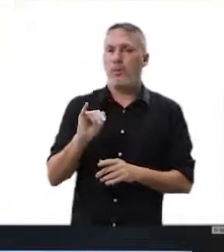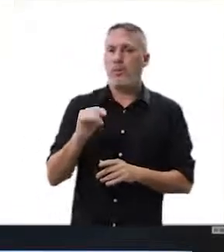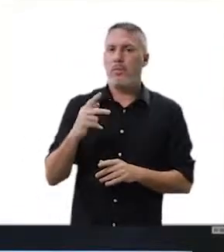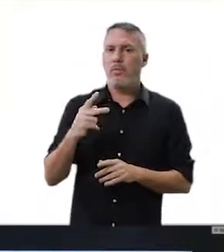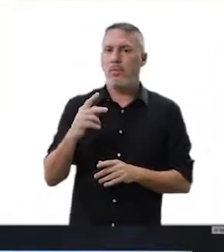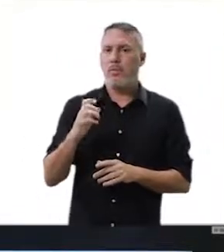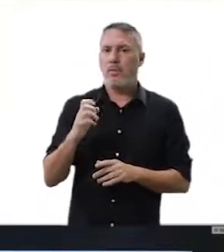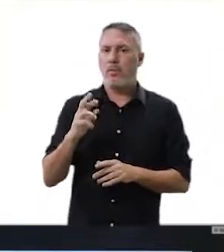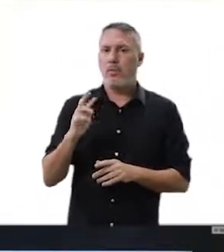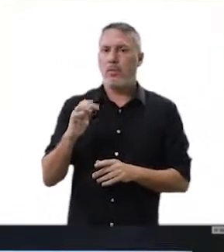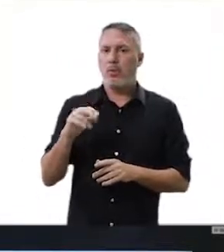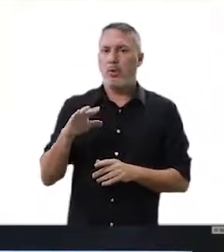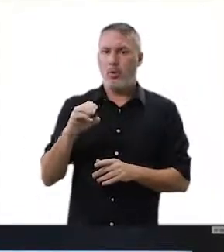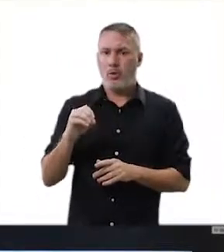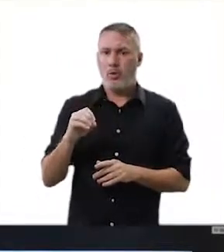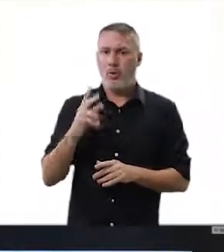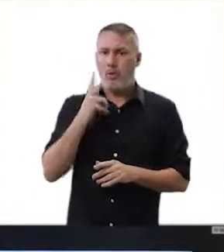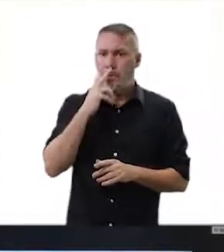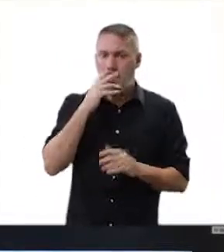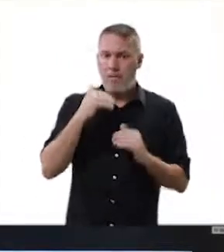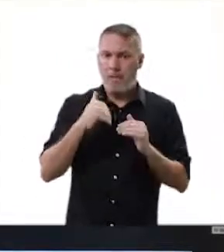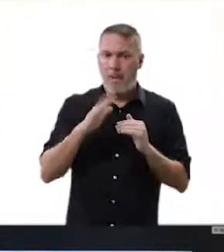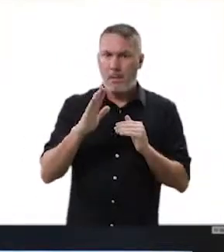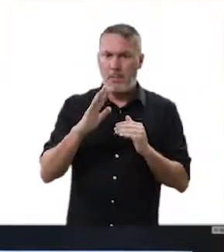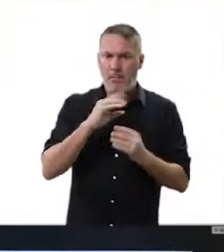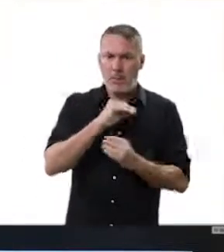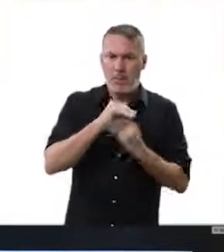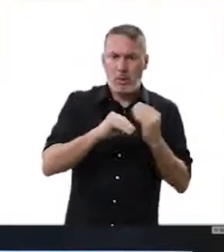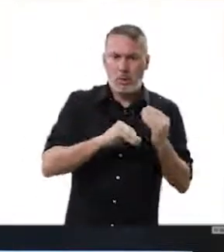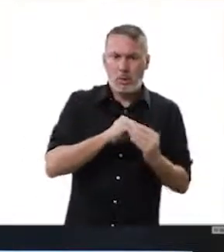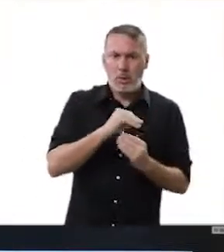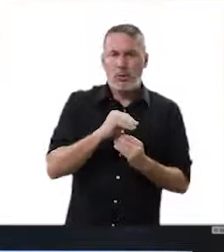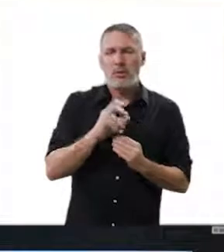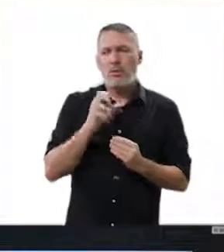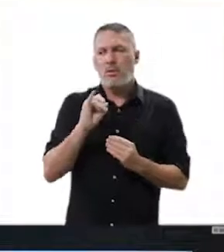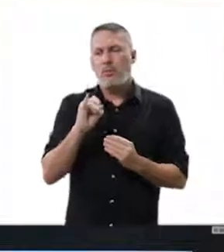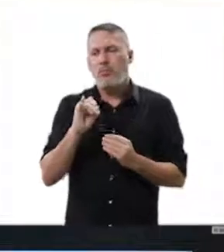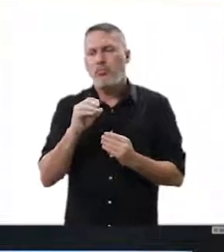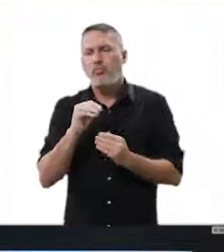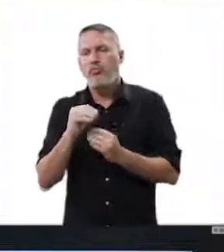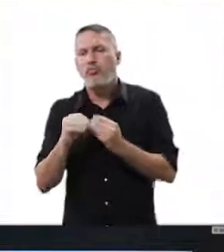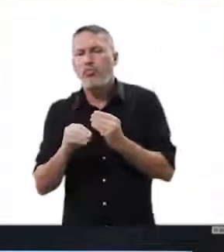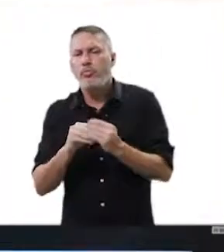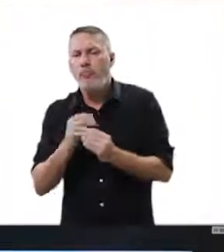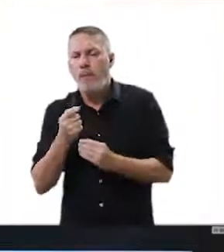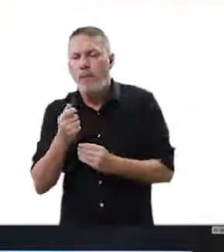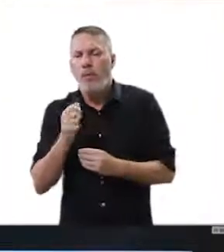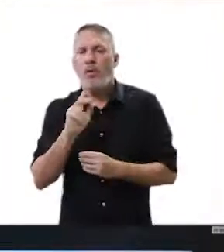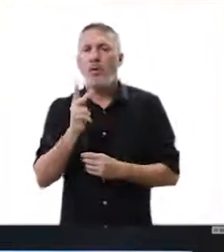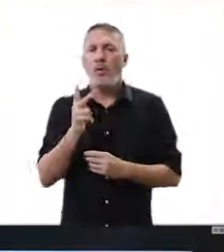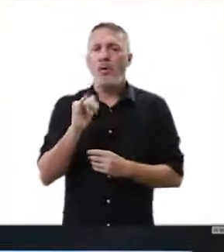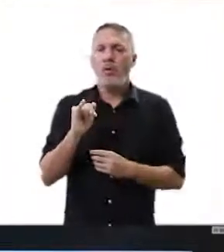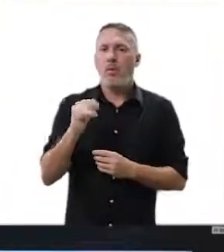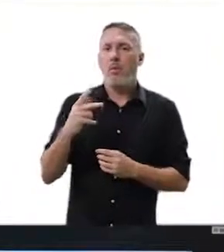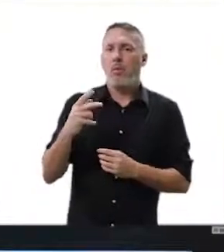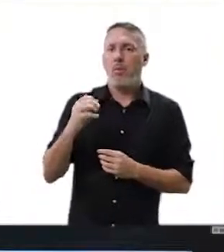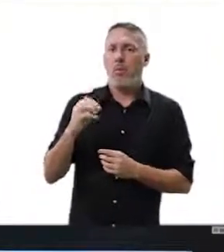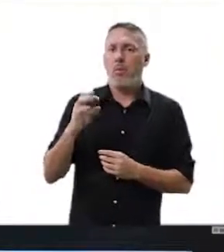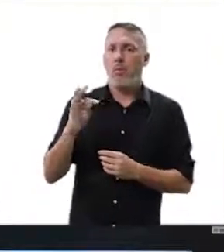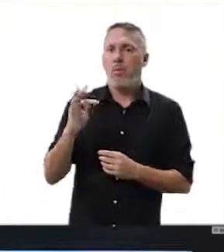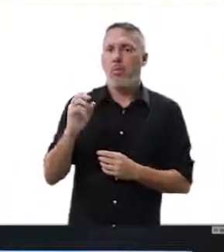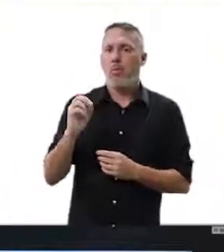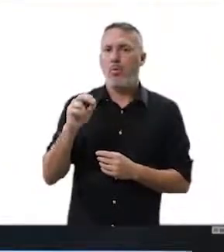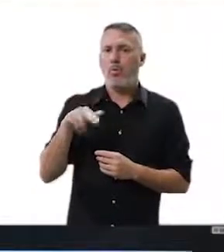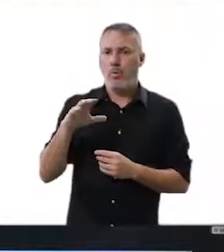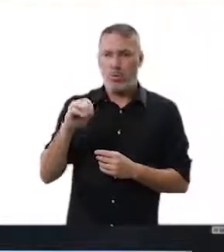aí mostrando para vocês esse processo de hematose com a troca, dos gases acontecendo por difusão